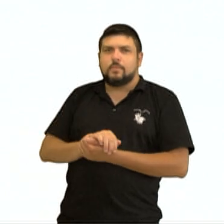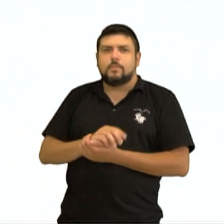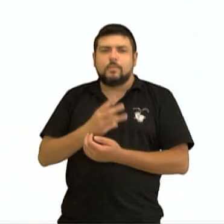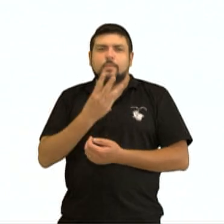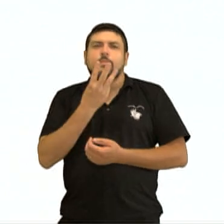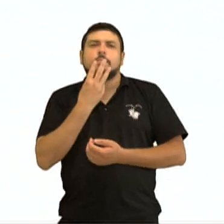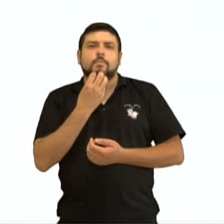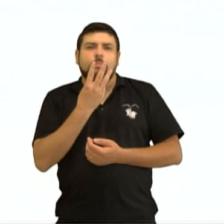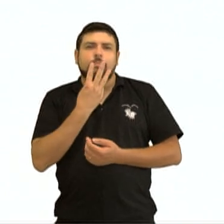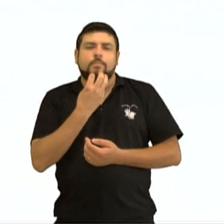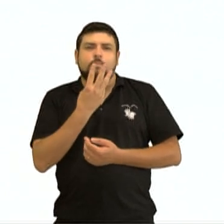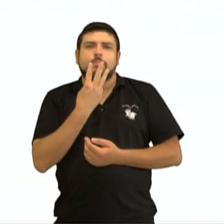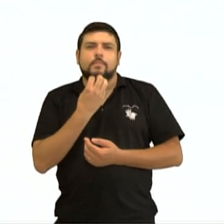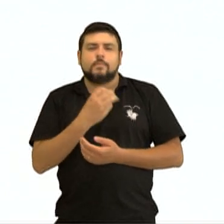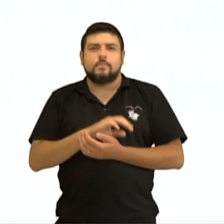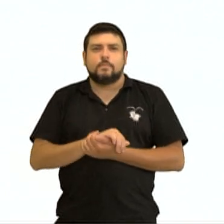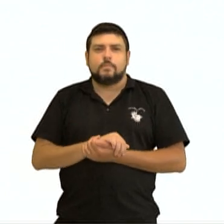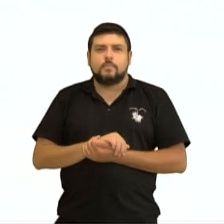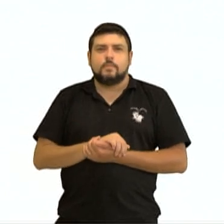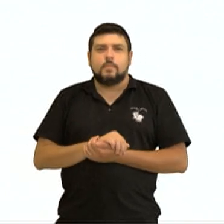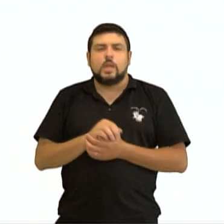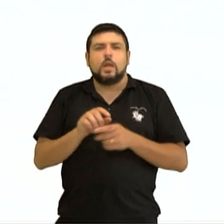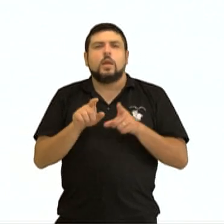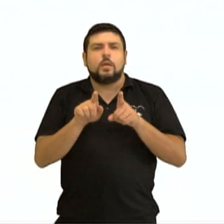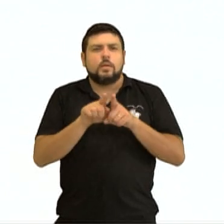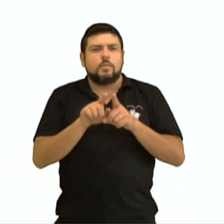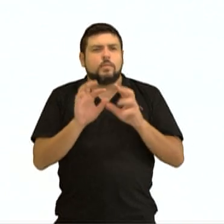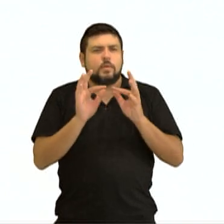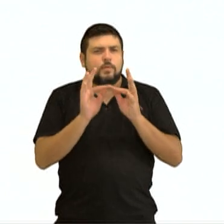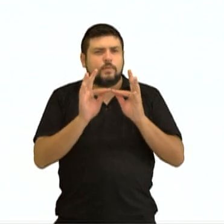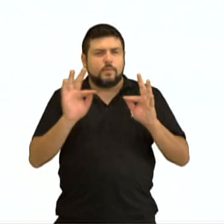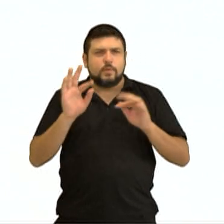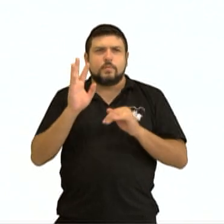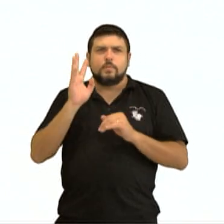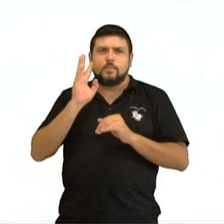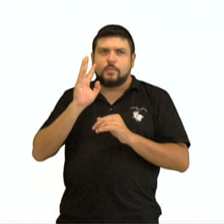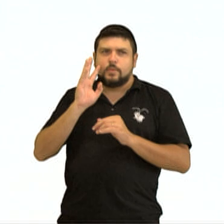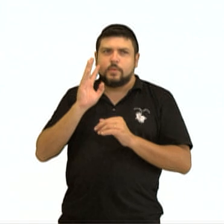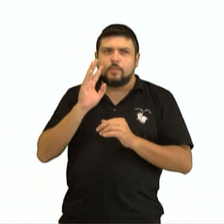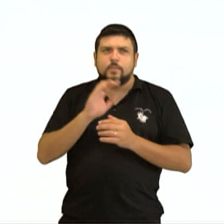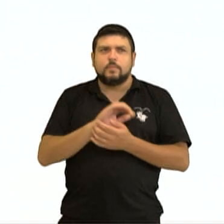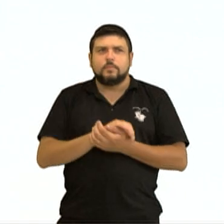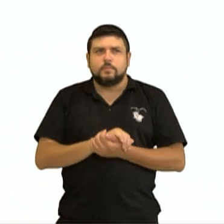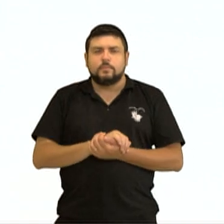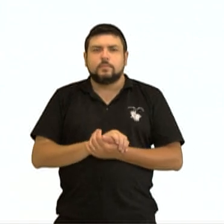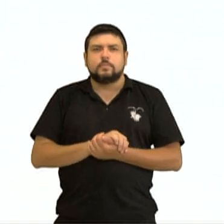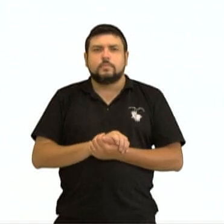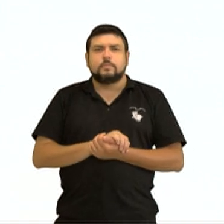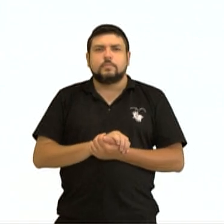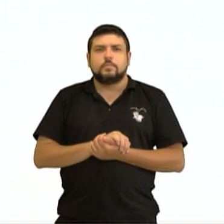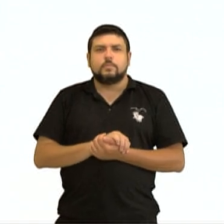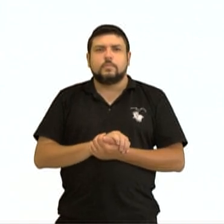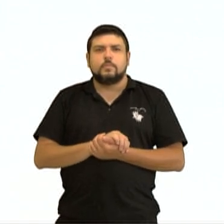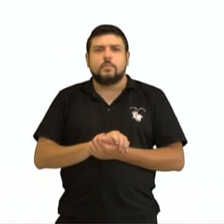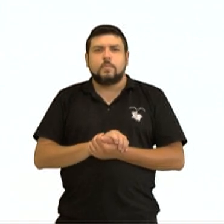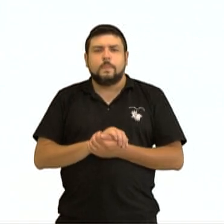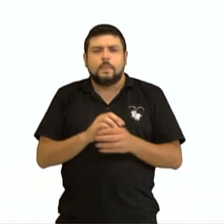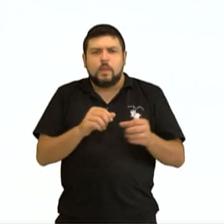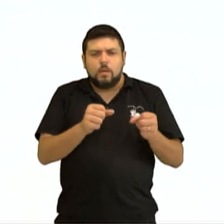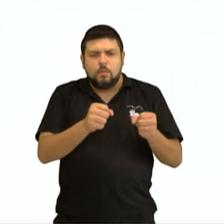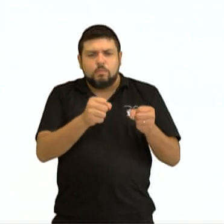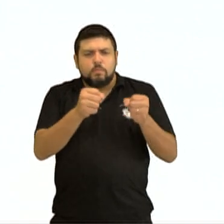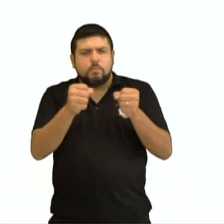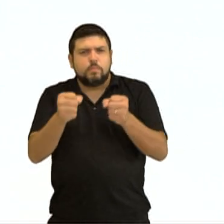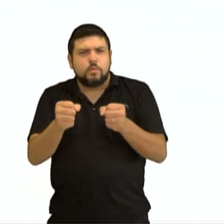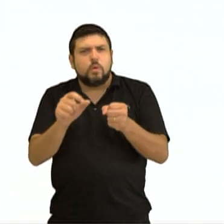Max Weber. Ele tem uma frase também muito interessante para análise política. Poder é fazer com